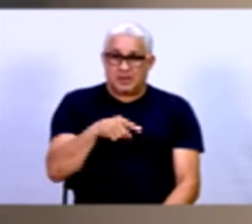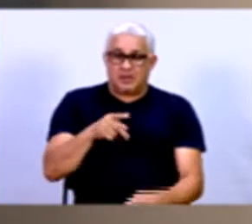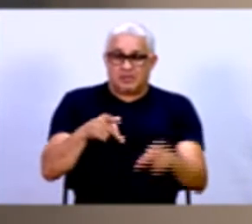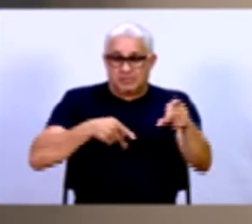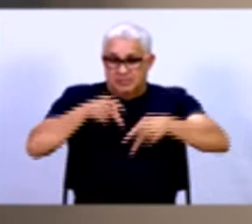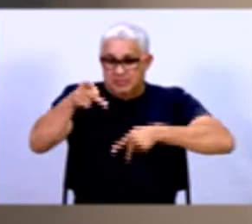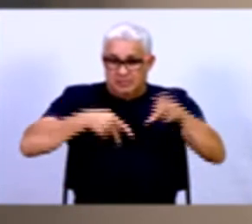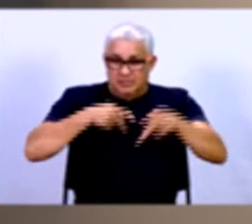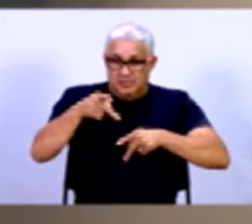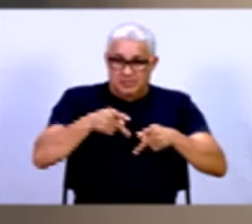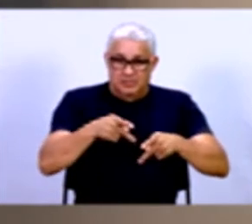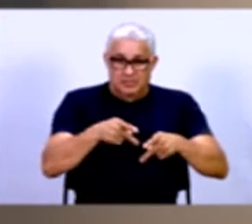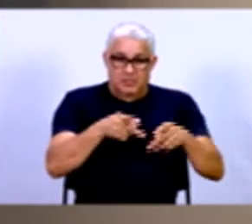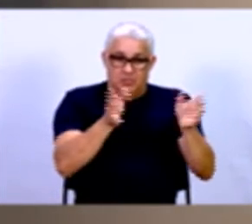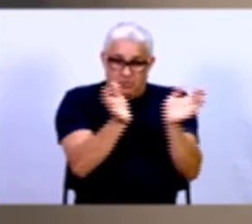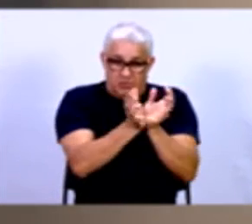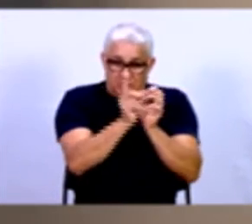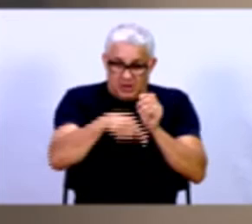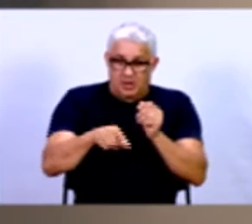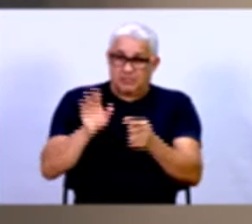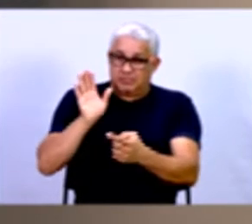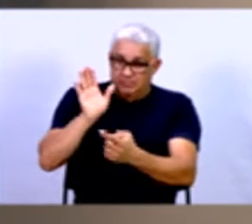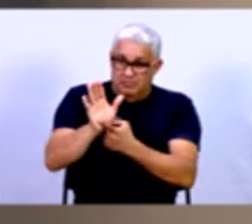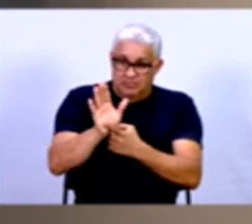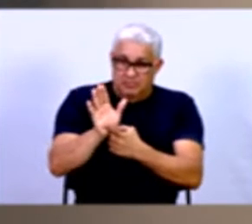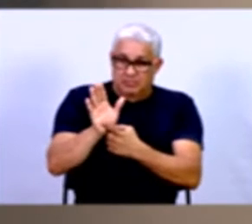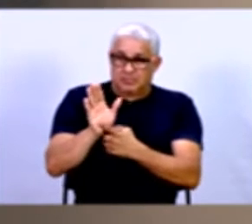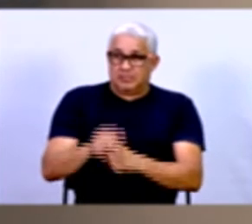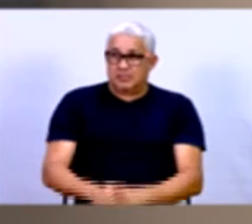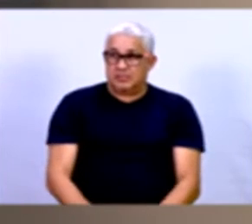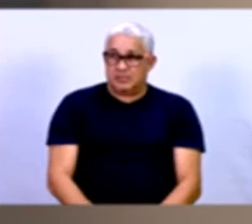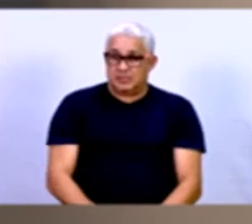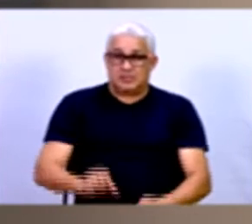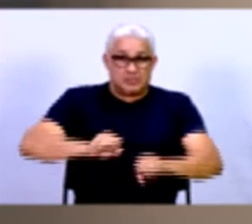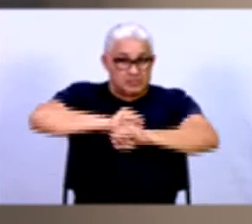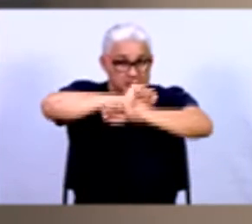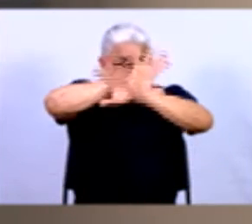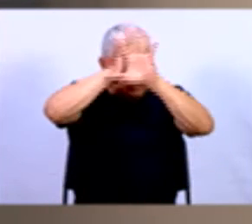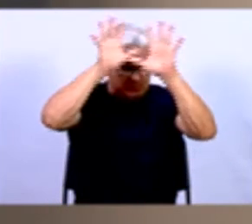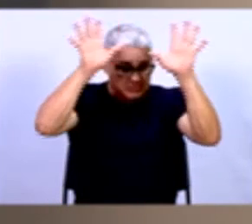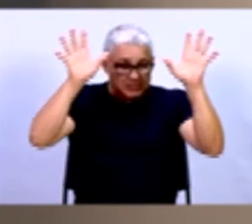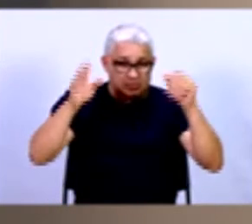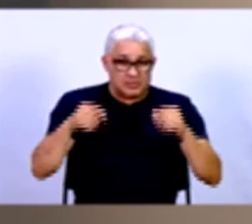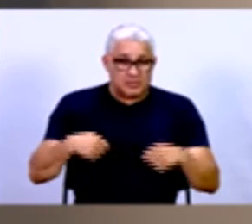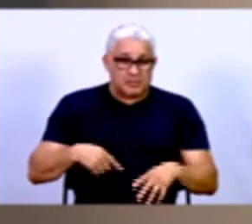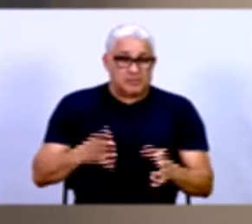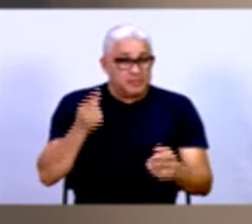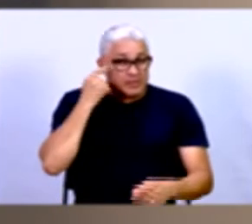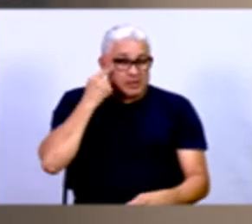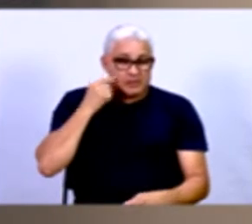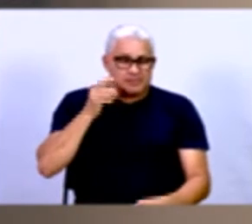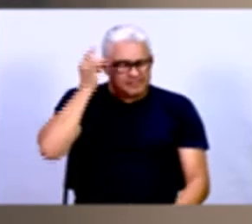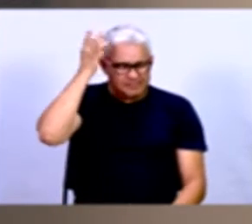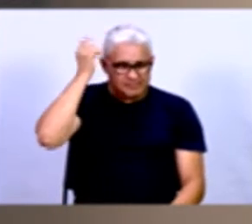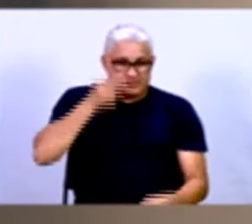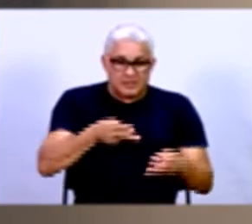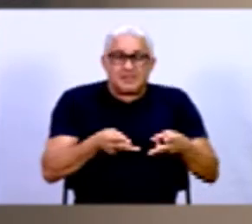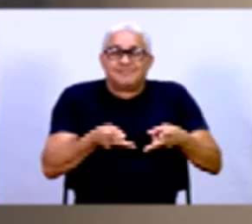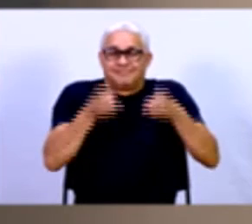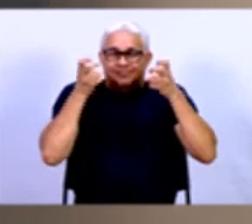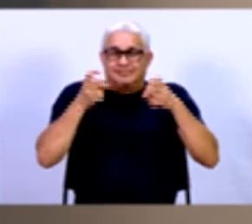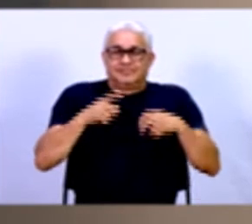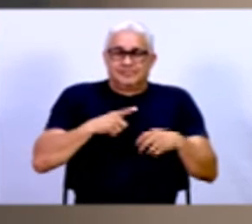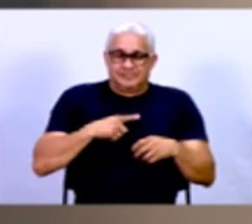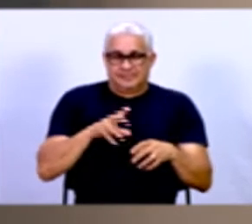uma amostra, né? Então, eu espero que tenha ficado bem claro isso, porque é bem fácil a gente identificar. Quando a gente